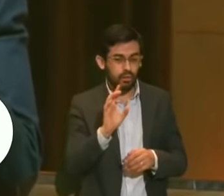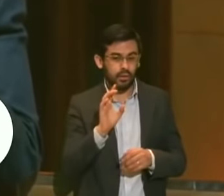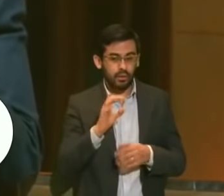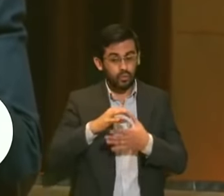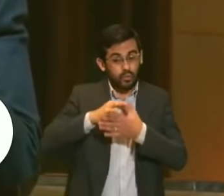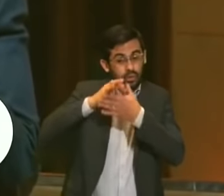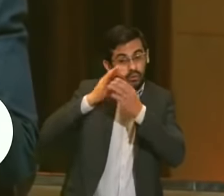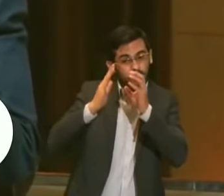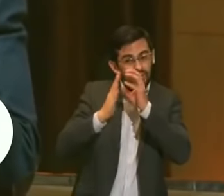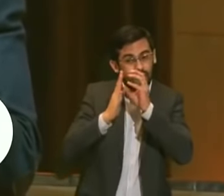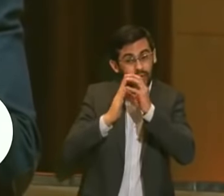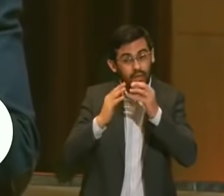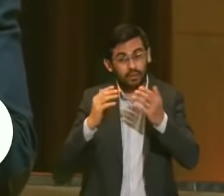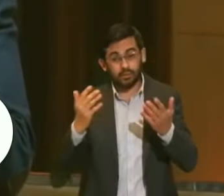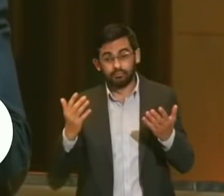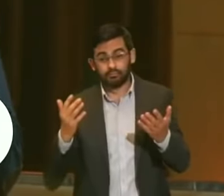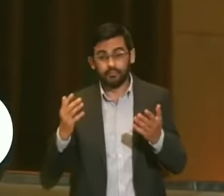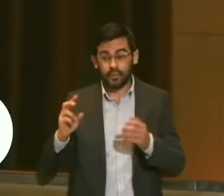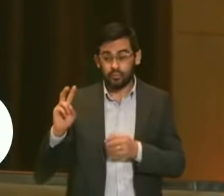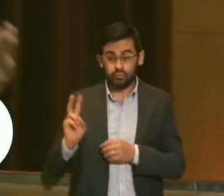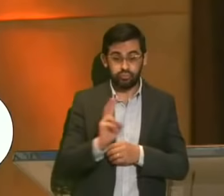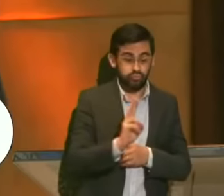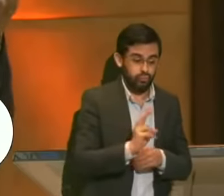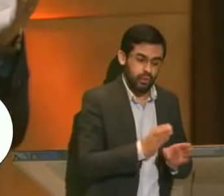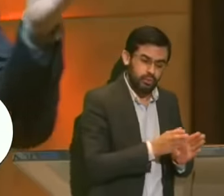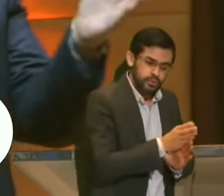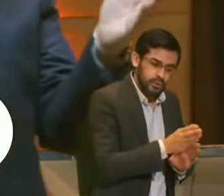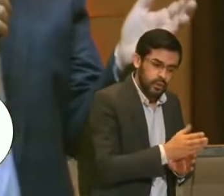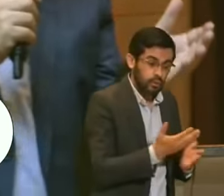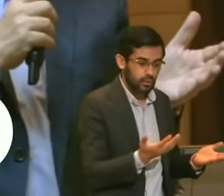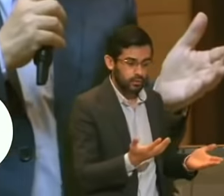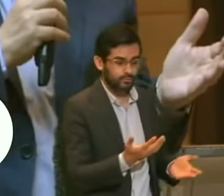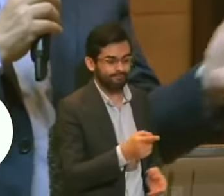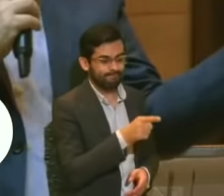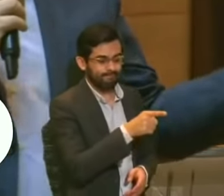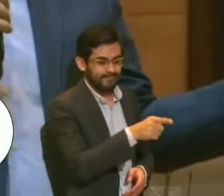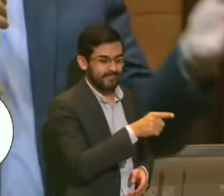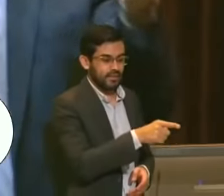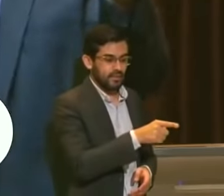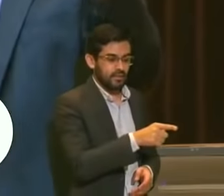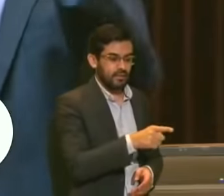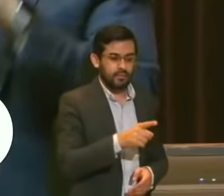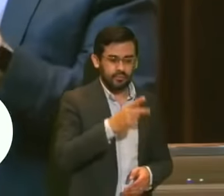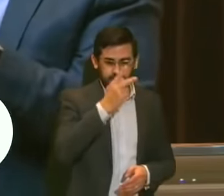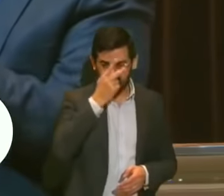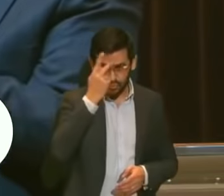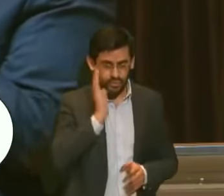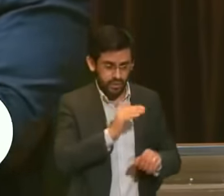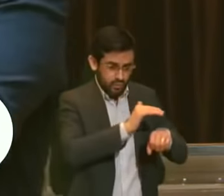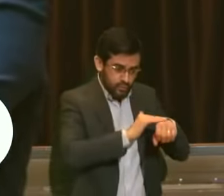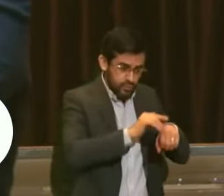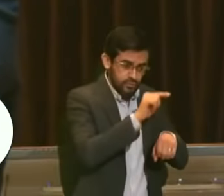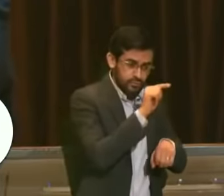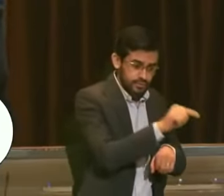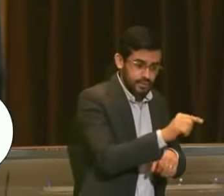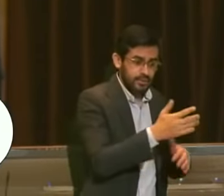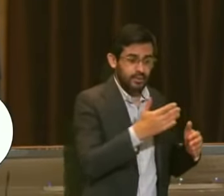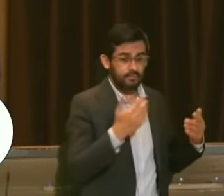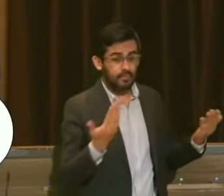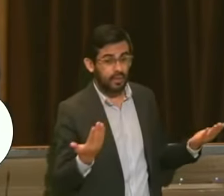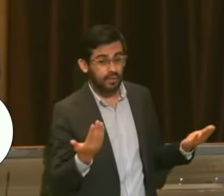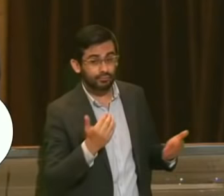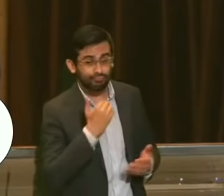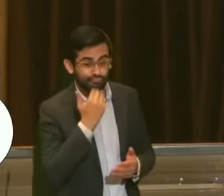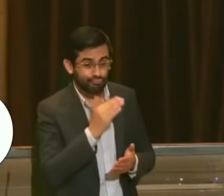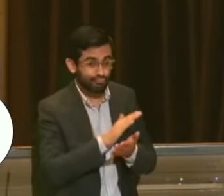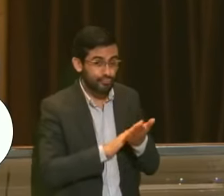líder de célula, alguém, vai lá ministrar e diz: meu irmão, fulano já conversou com você.